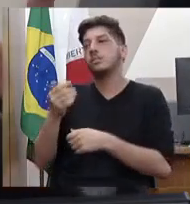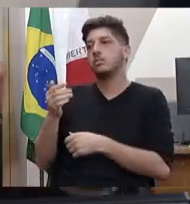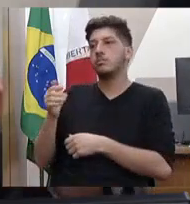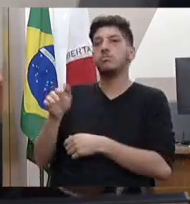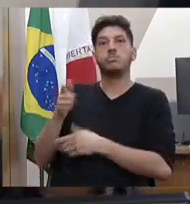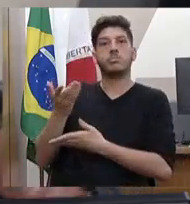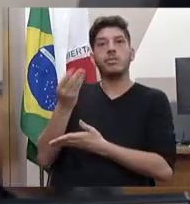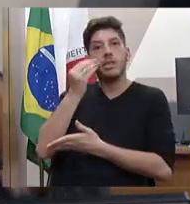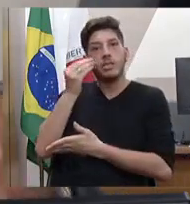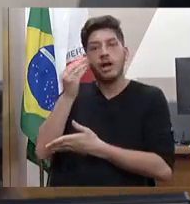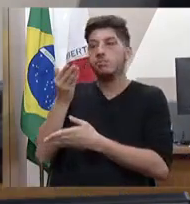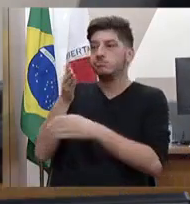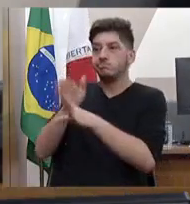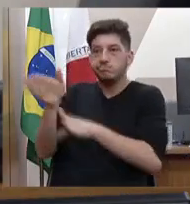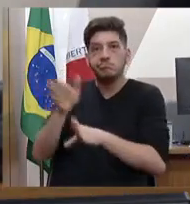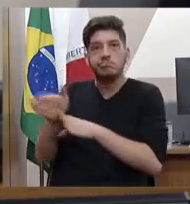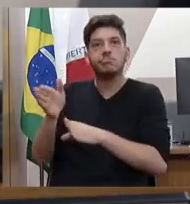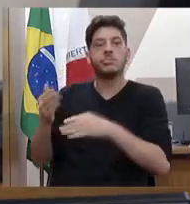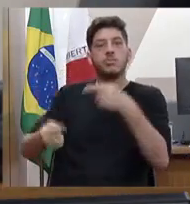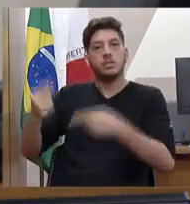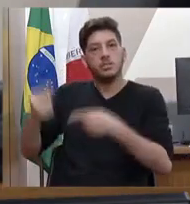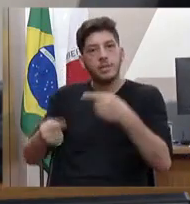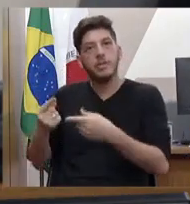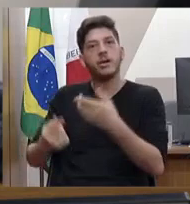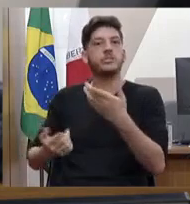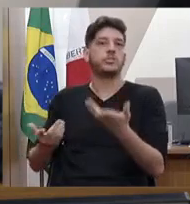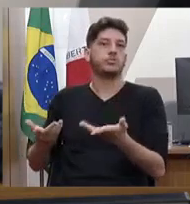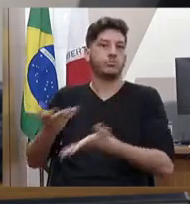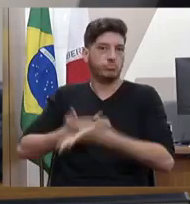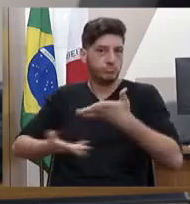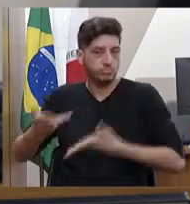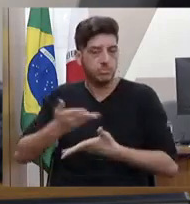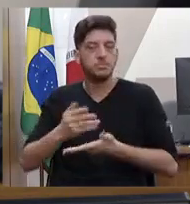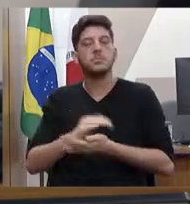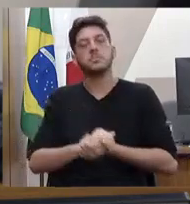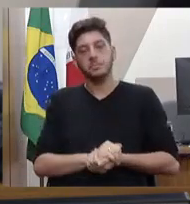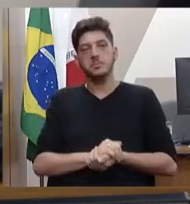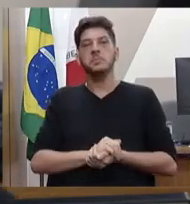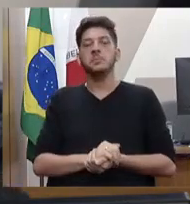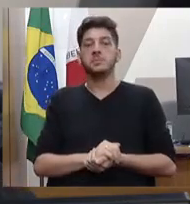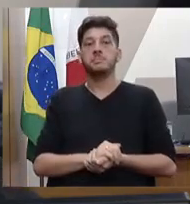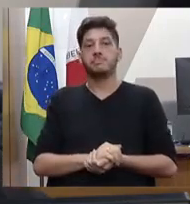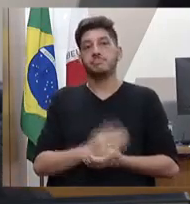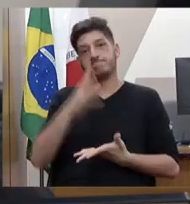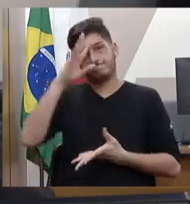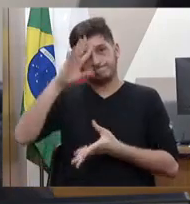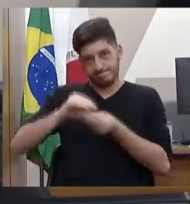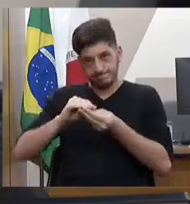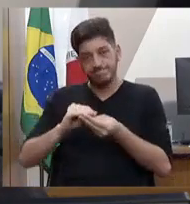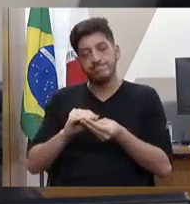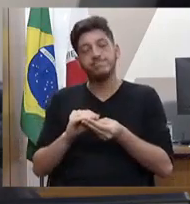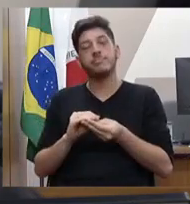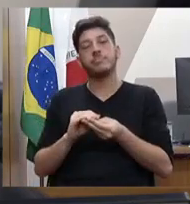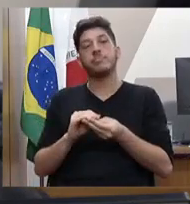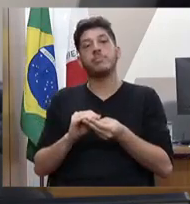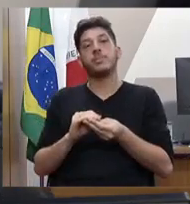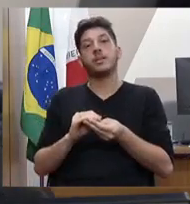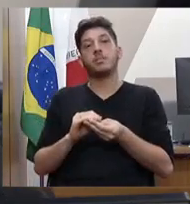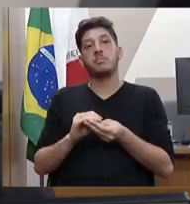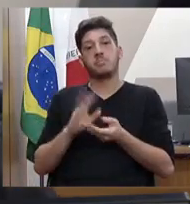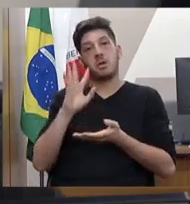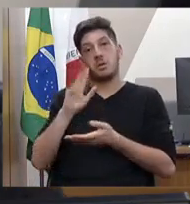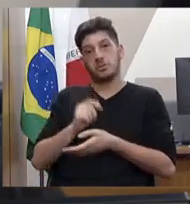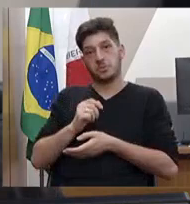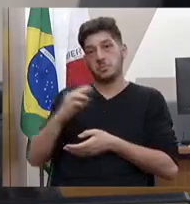pelo menos para fazer esse debate essa agenda essa discussão e por fim eu acho que é Marta